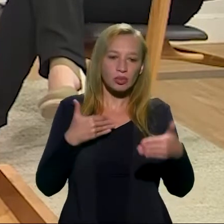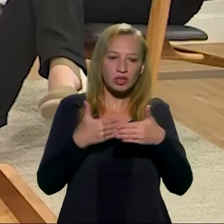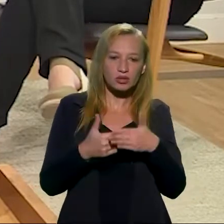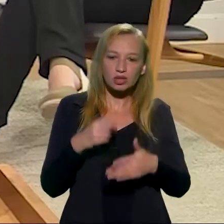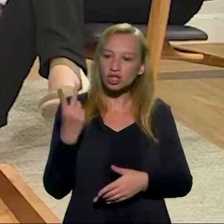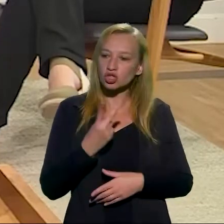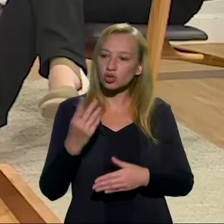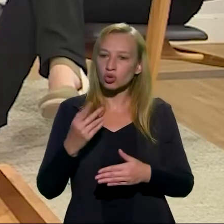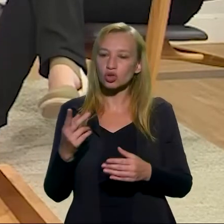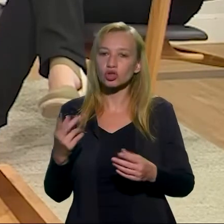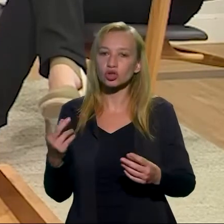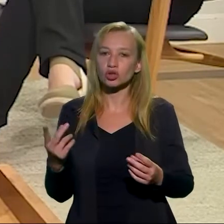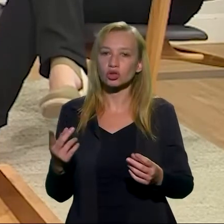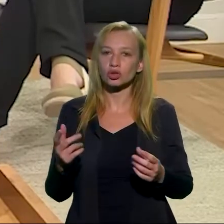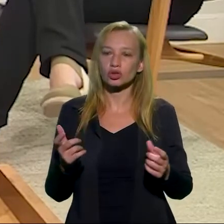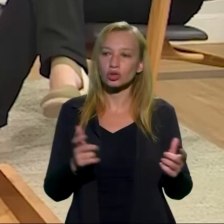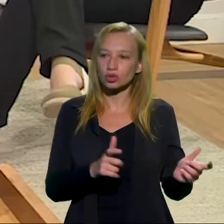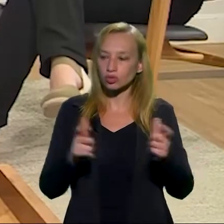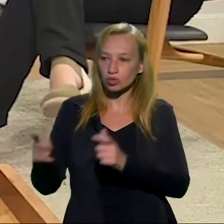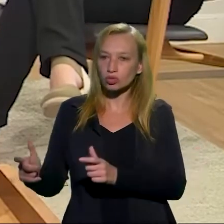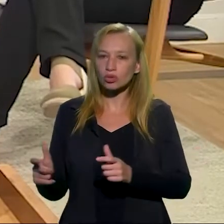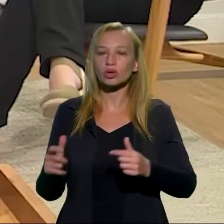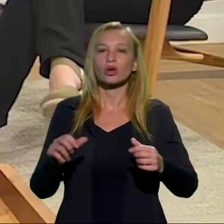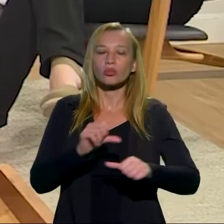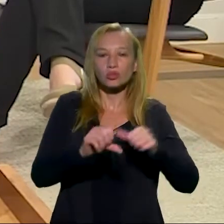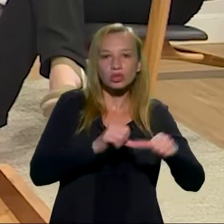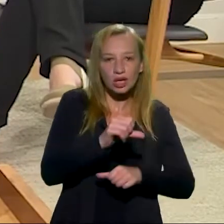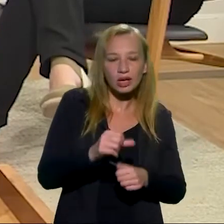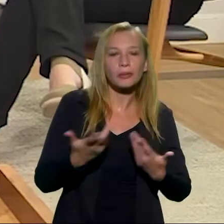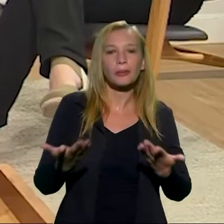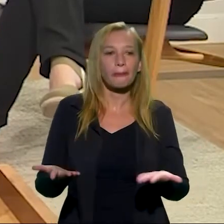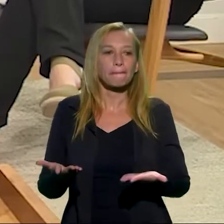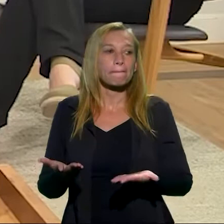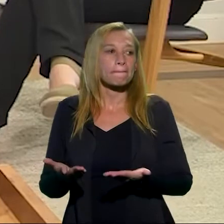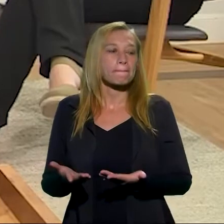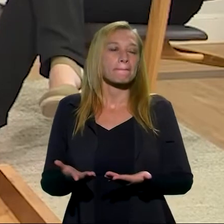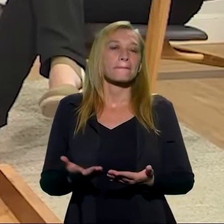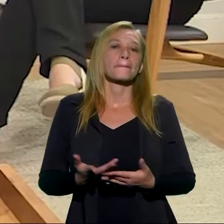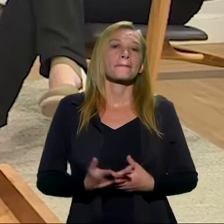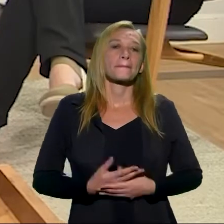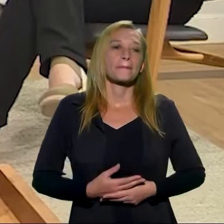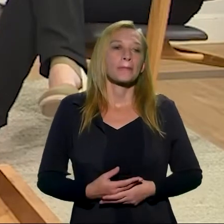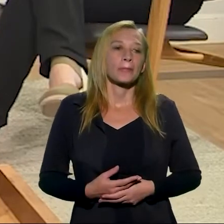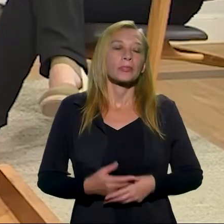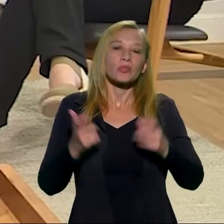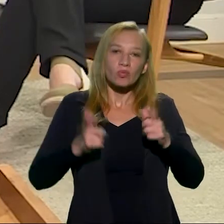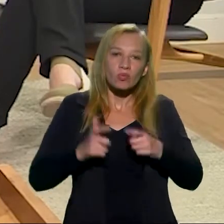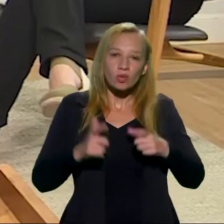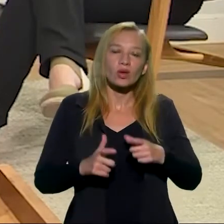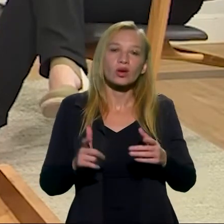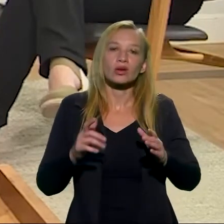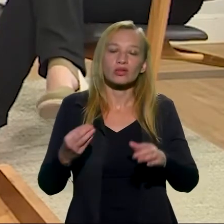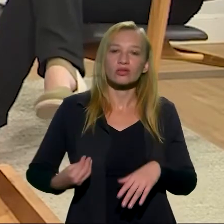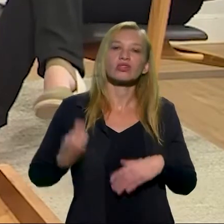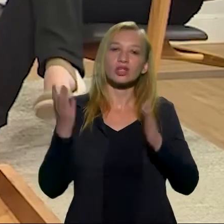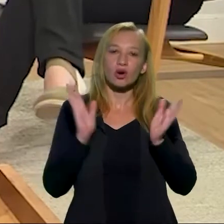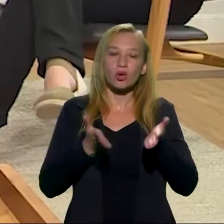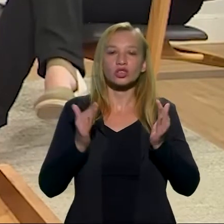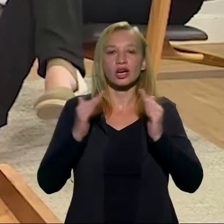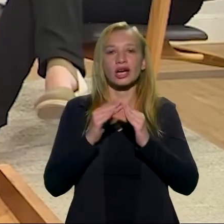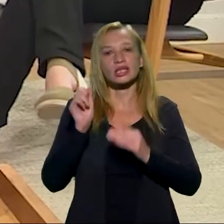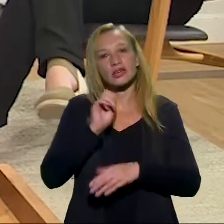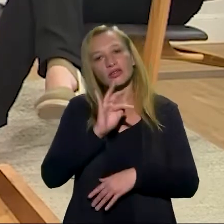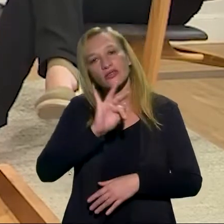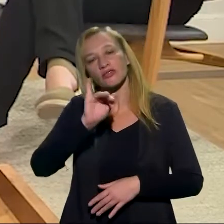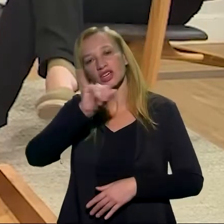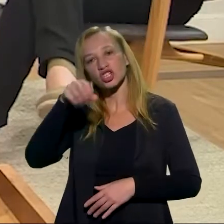verdade, aproximando esses 2 mundos é que é possível mudar esse cenário, né? E no caso específico do lugar que a gente está